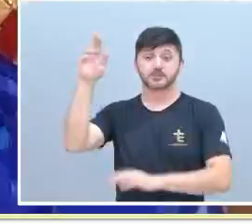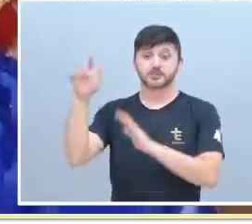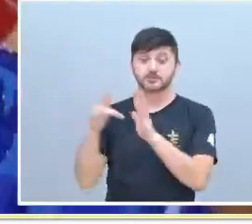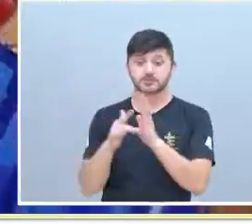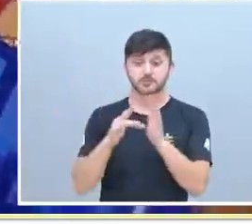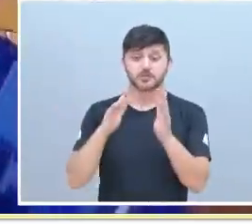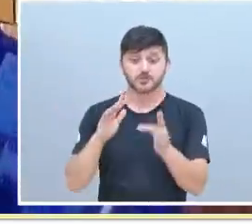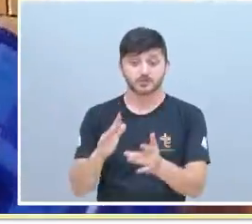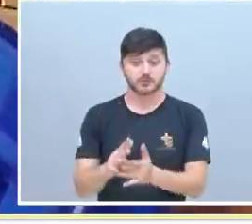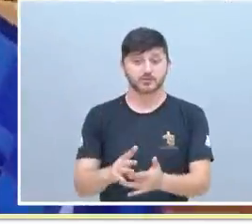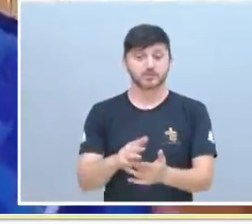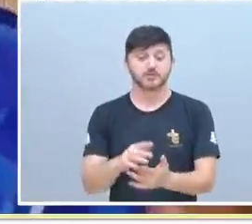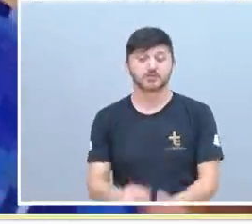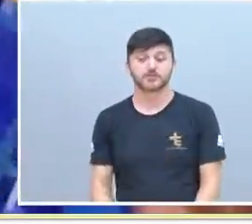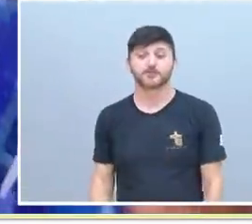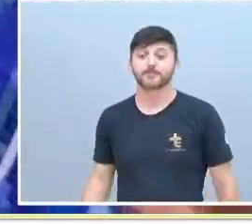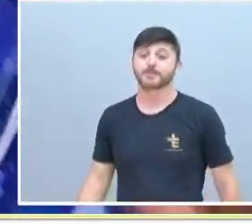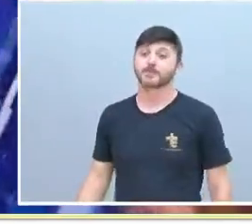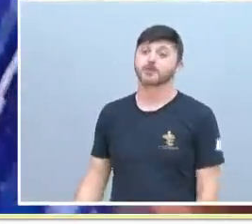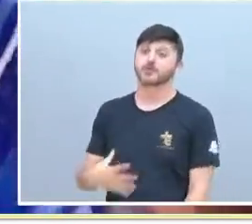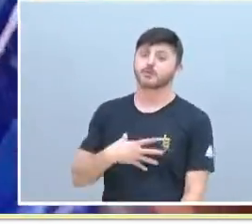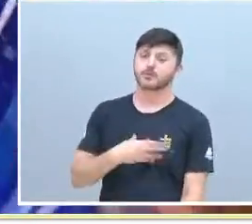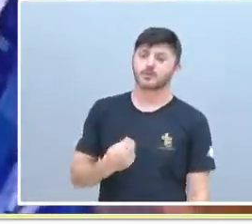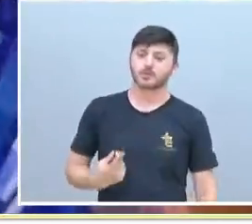Jesus Cristo, glória a Deus,